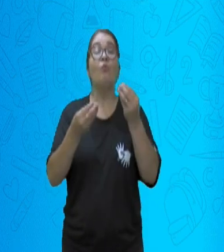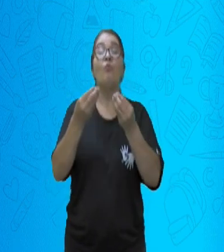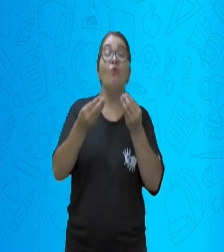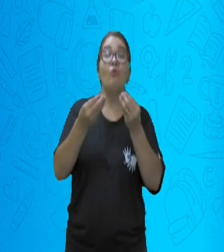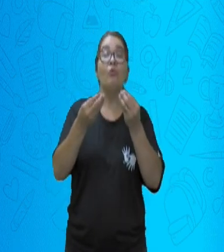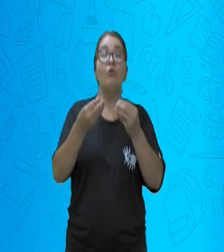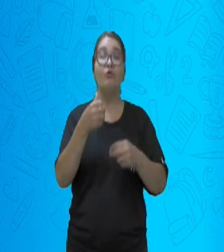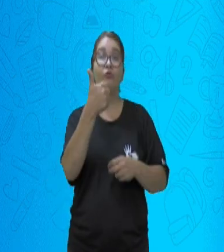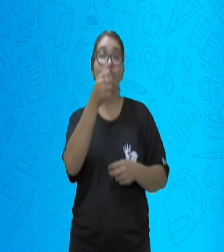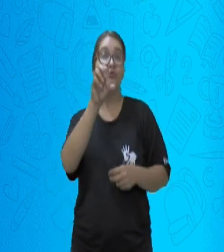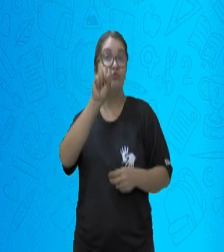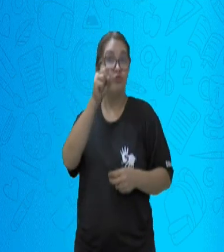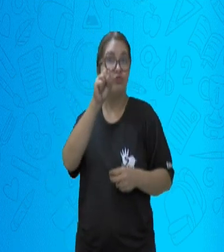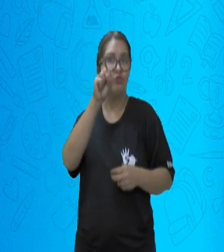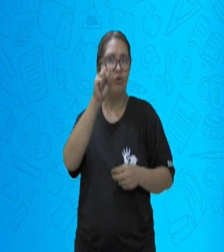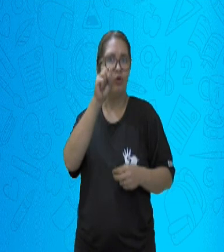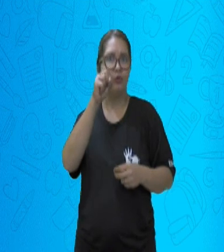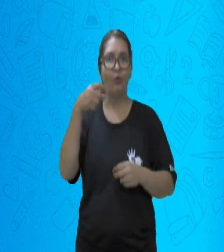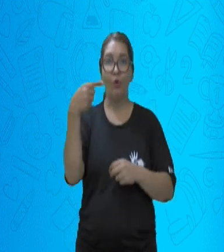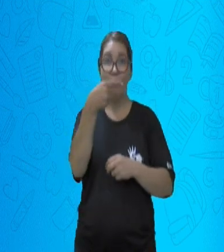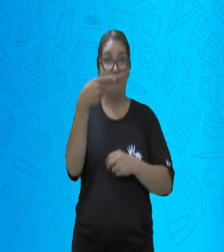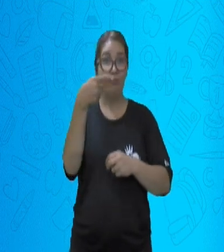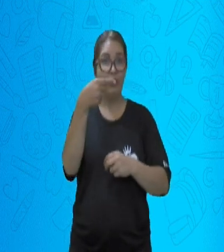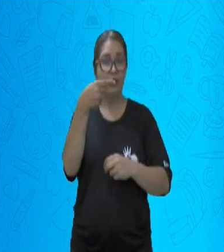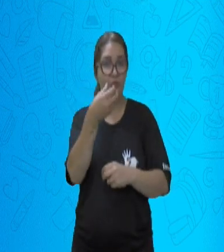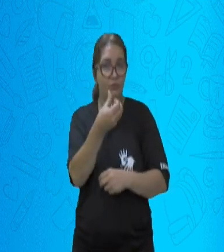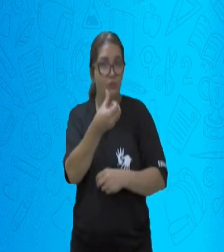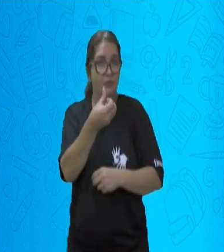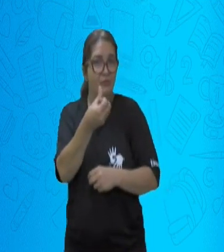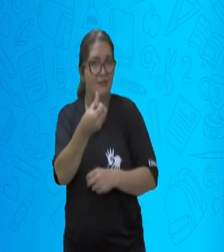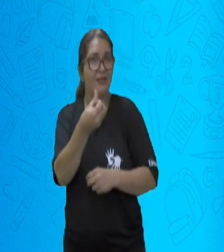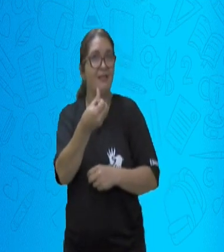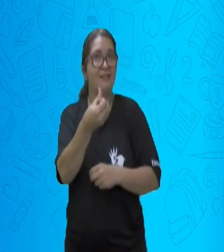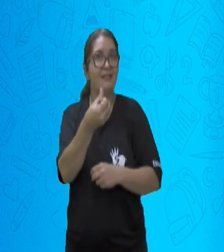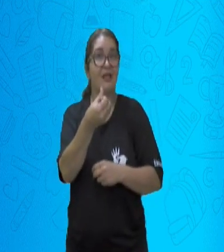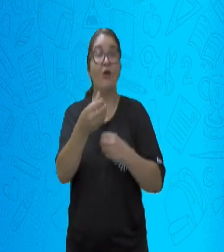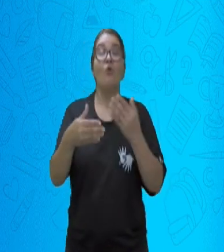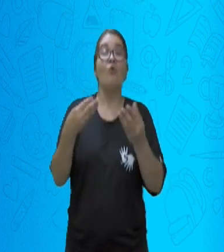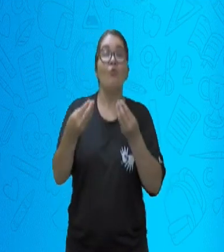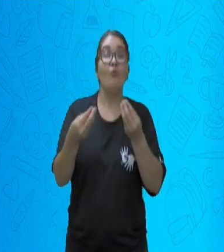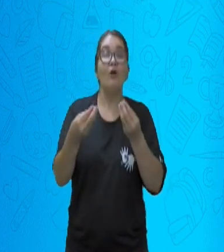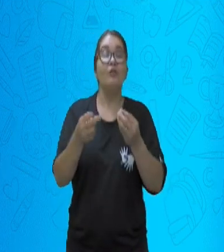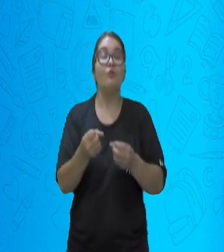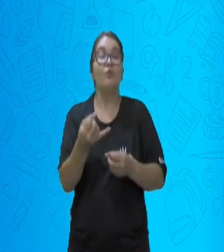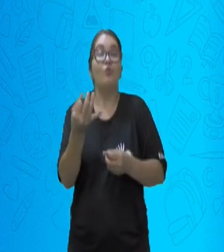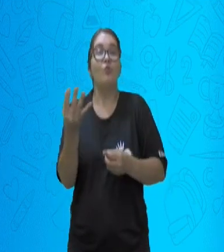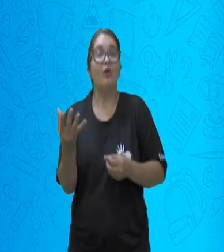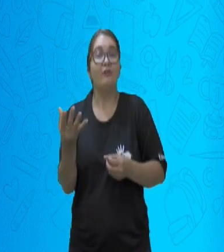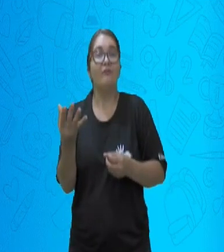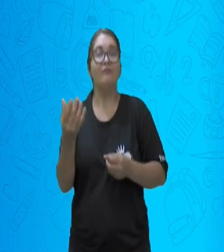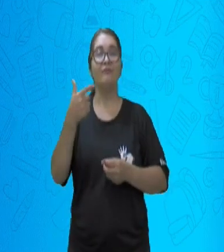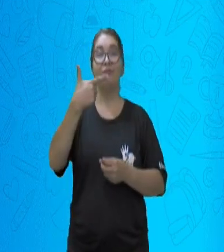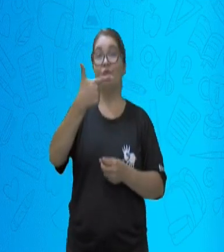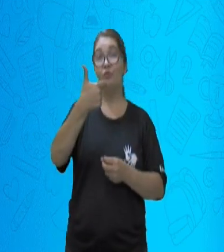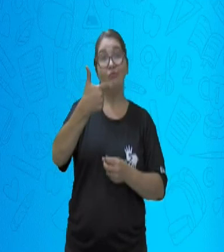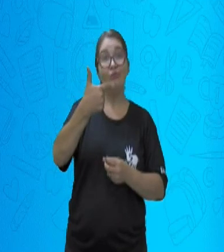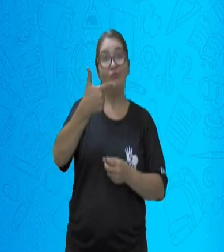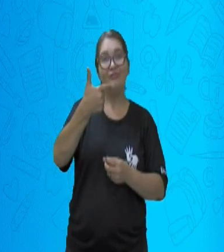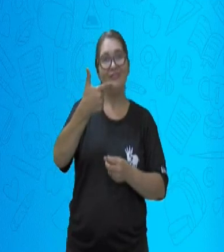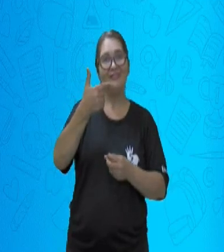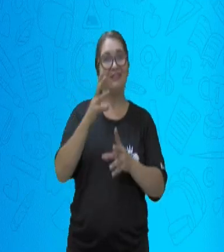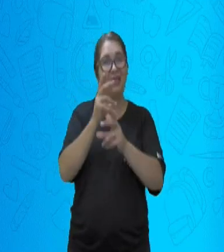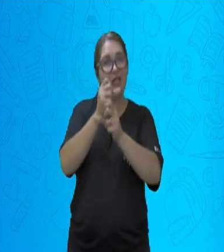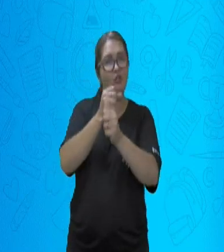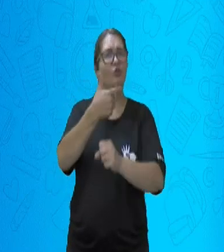uma diferença de 12 brigadeiros. Aqui nesse exemplo, fica tranquilo, a gente representa e